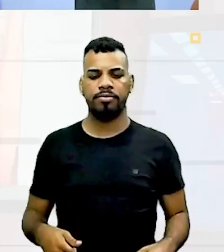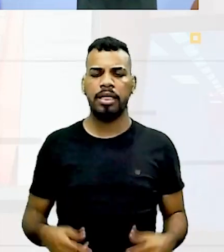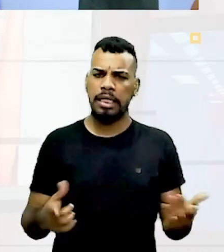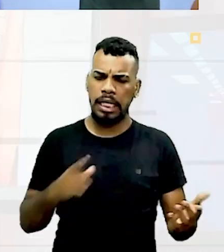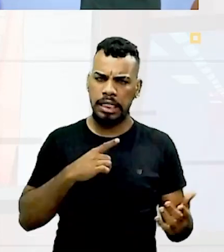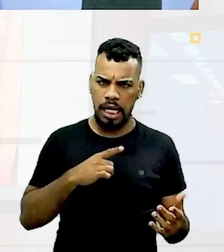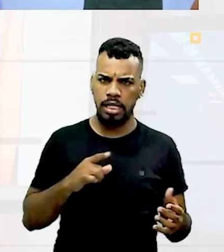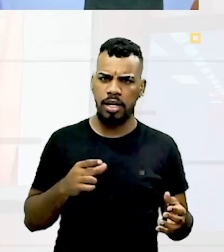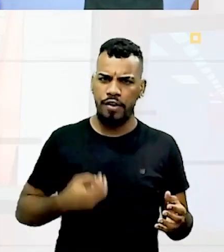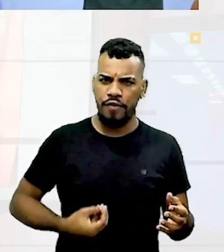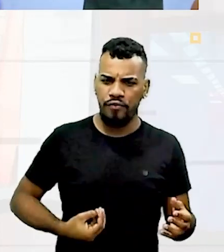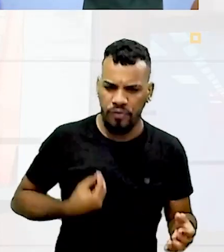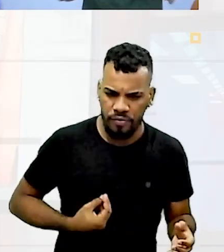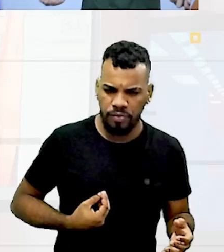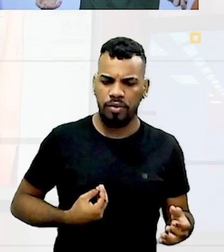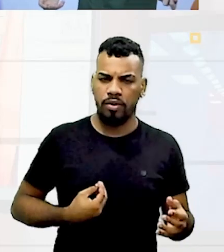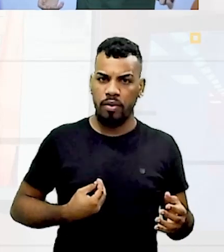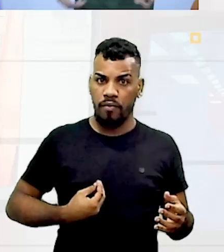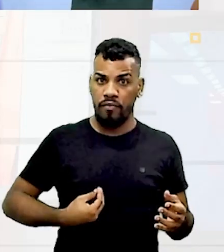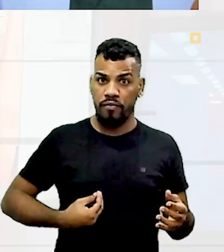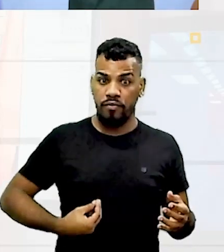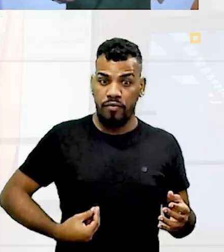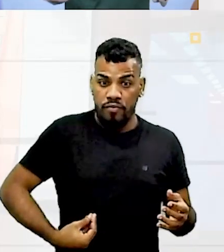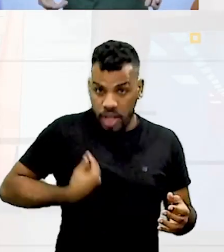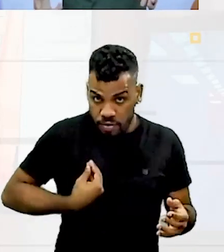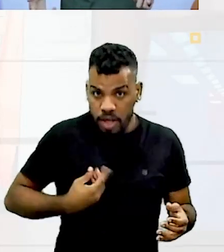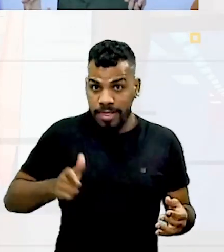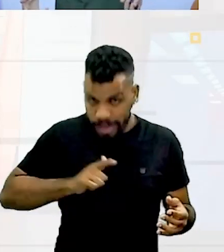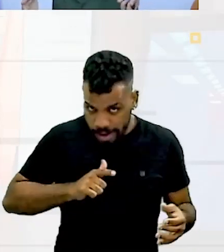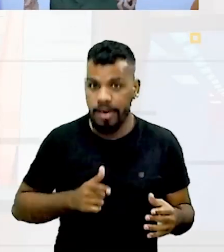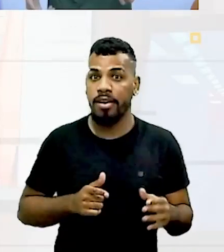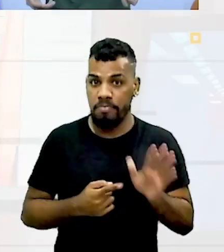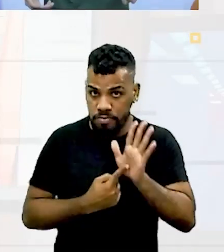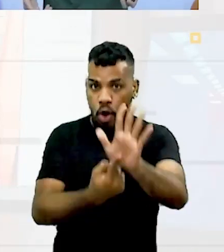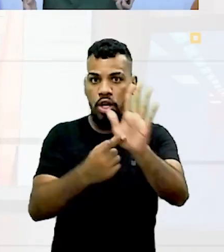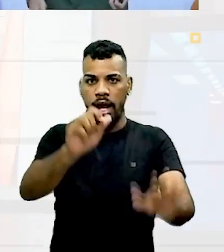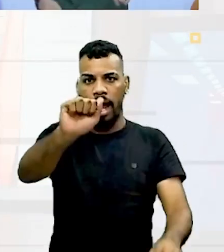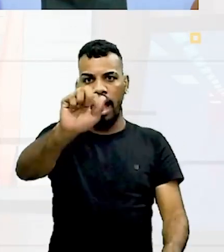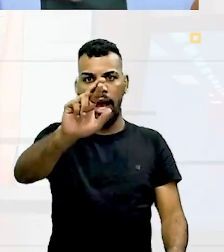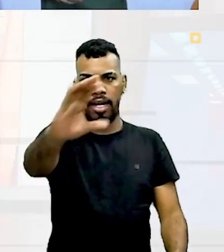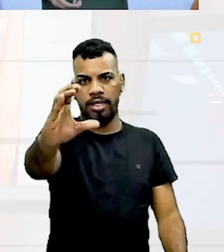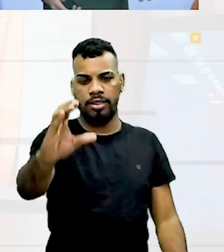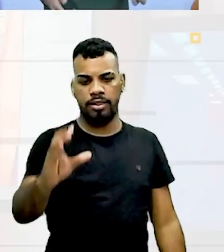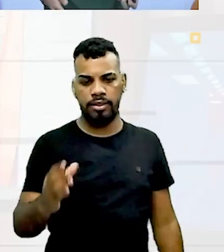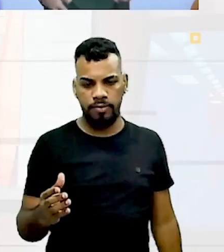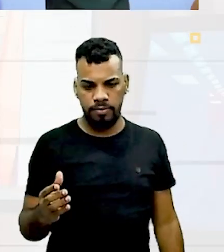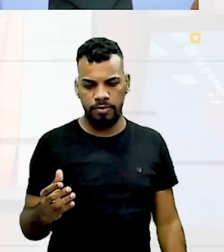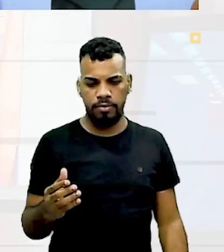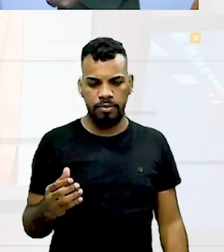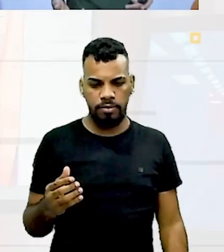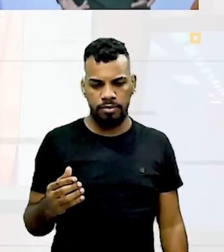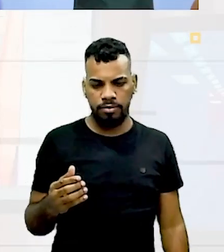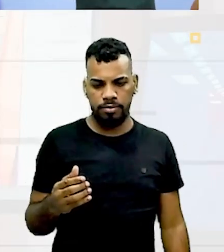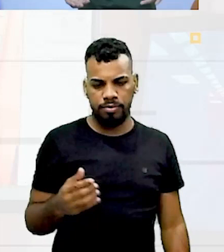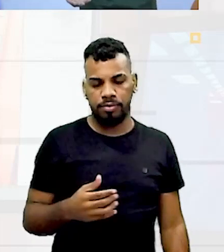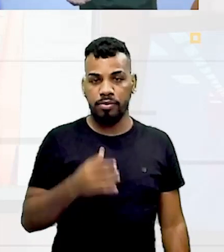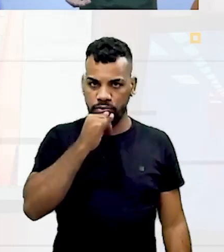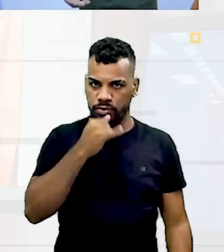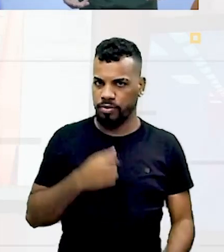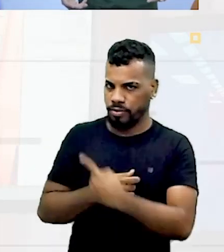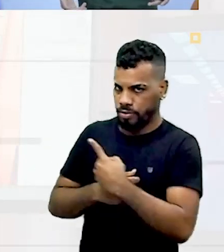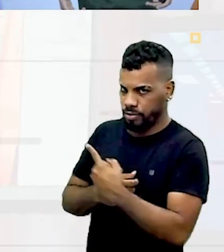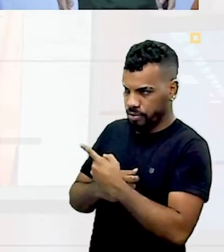vai fazer arcos. Tudo que é vivo, ele vai produzir, geralmente, arcos. Por exemplo, eu estou falando